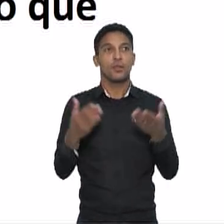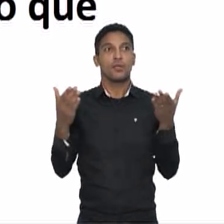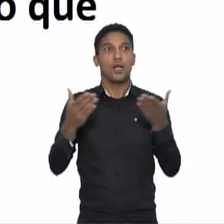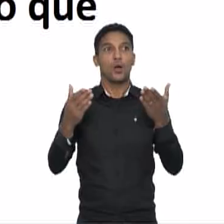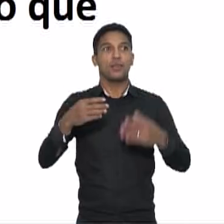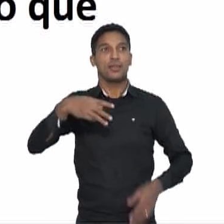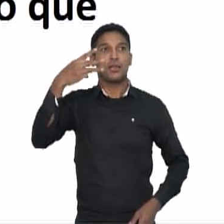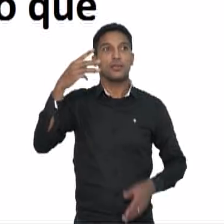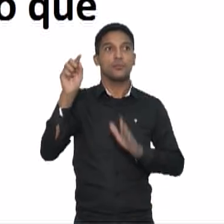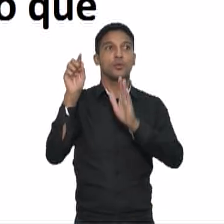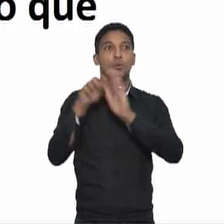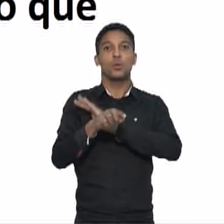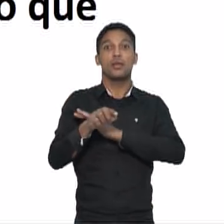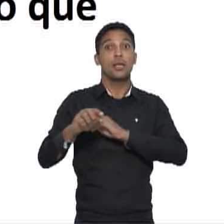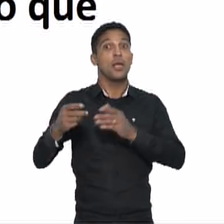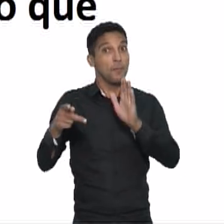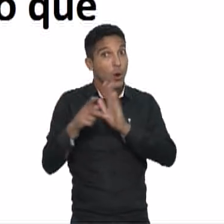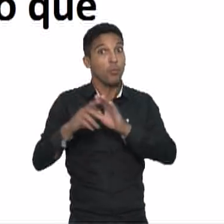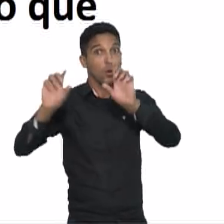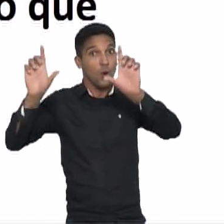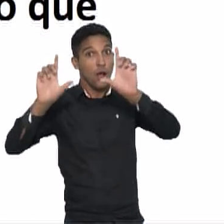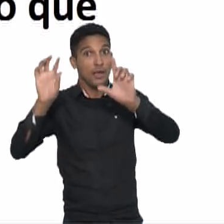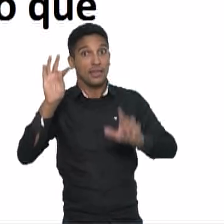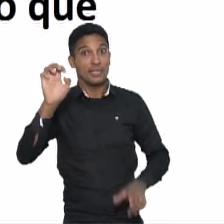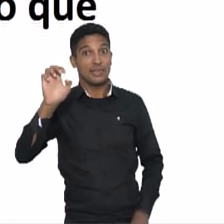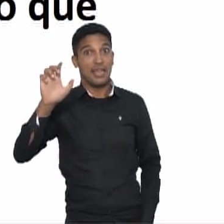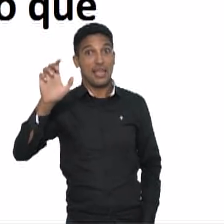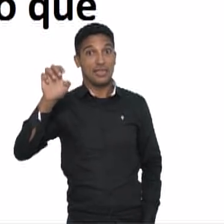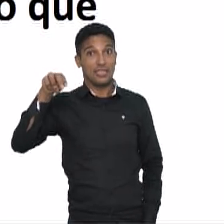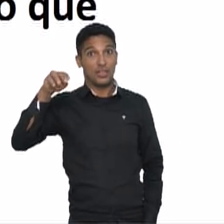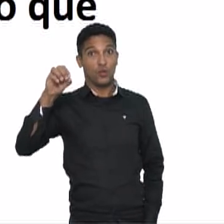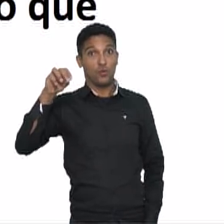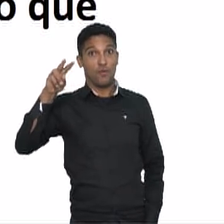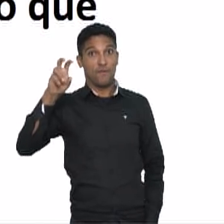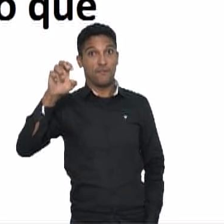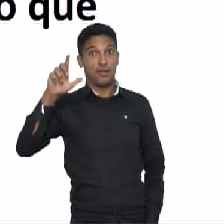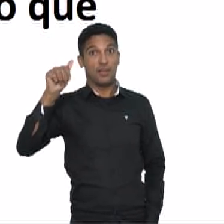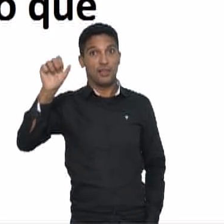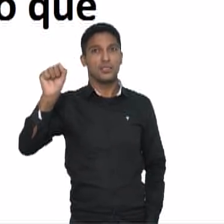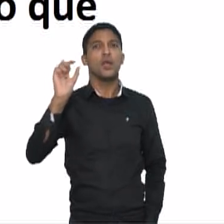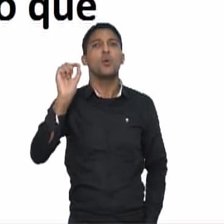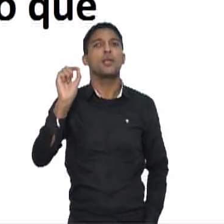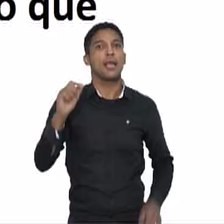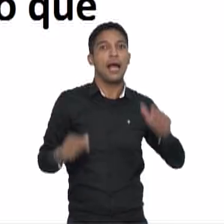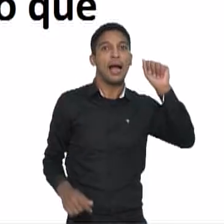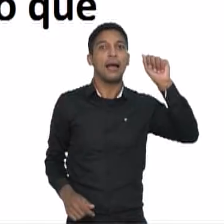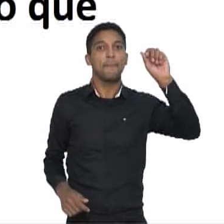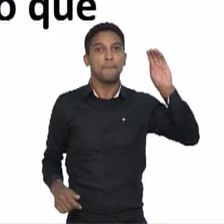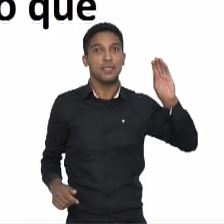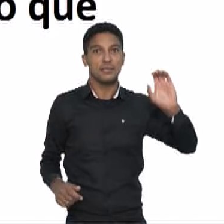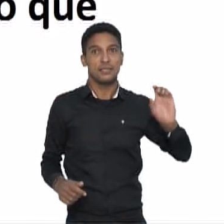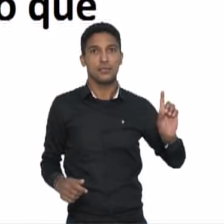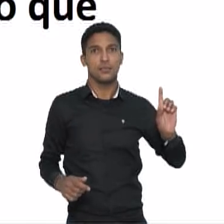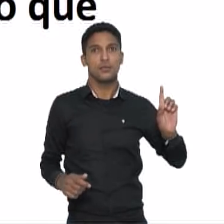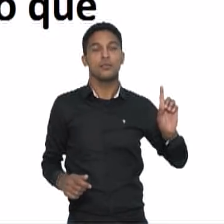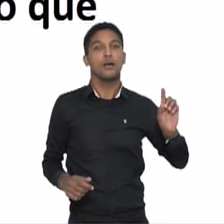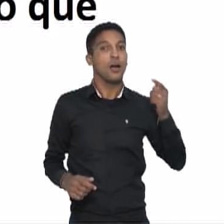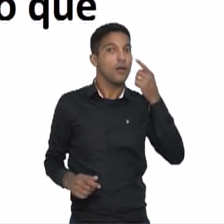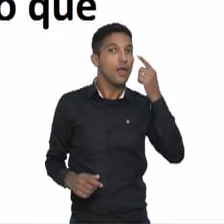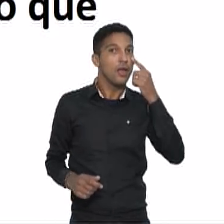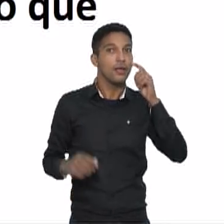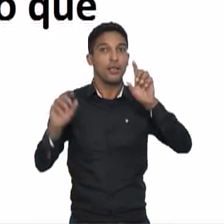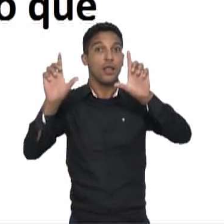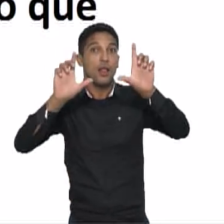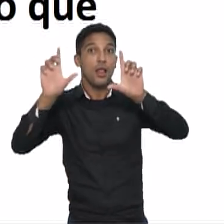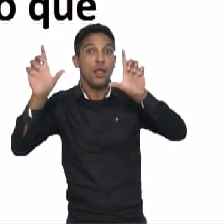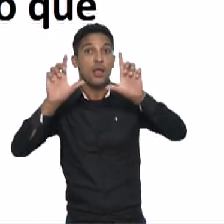quê? A. A filmagem, pois se termina mais rápido. B. A relação cotidiana que é estabelecida